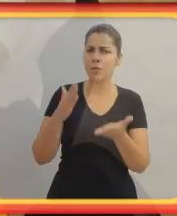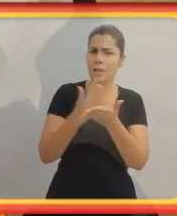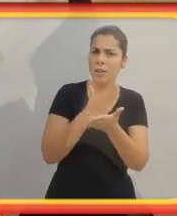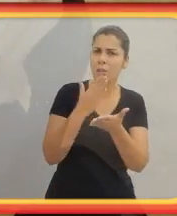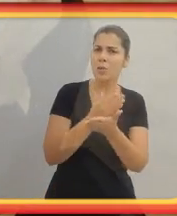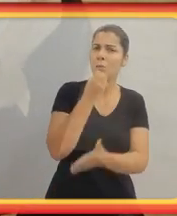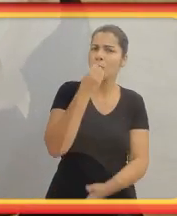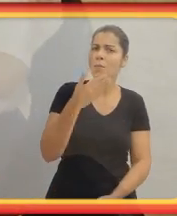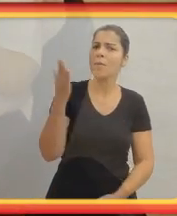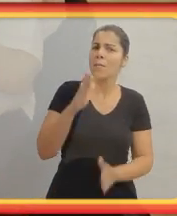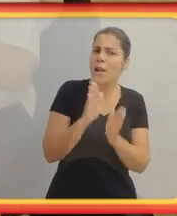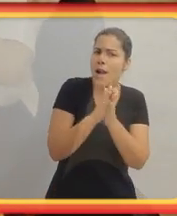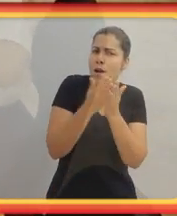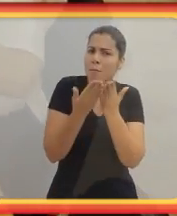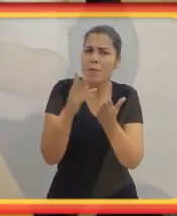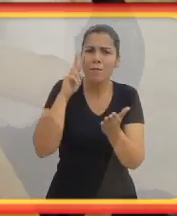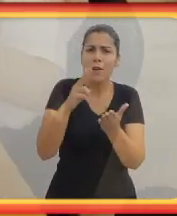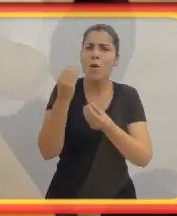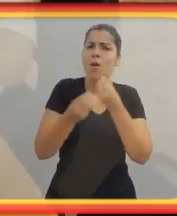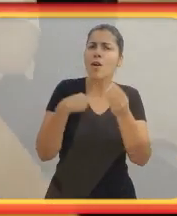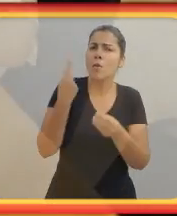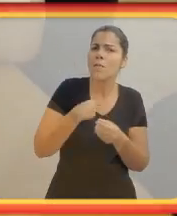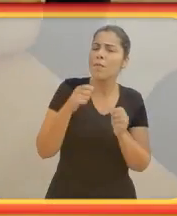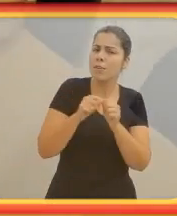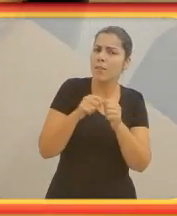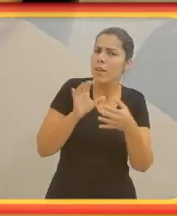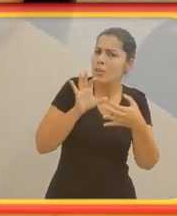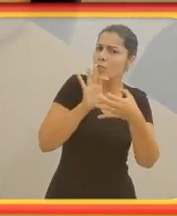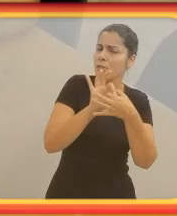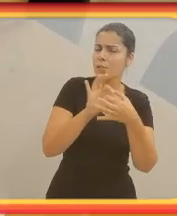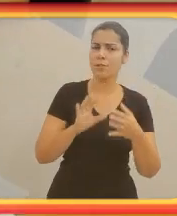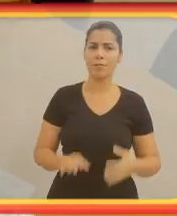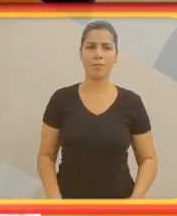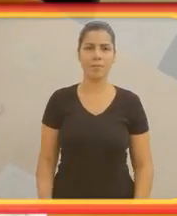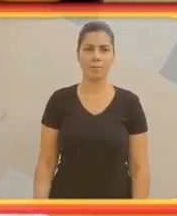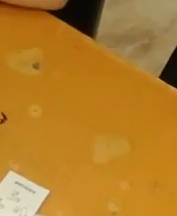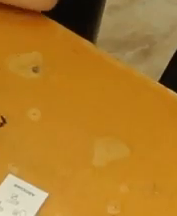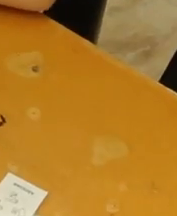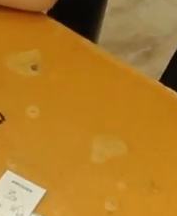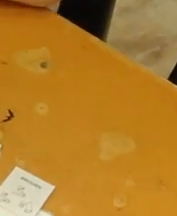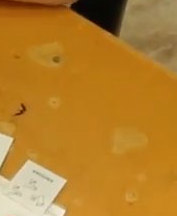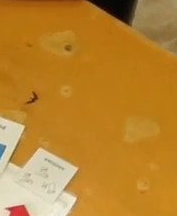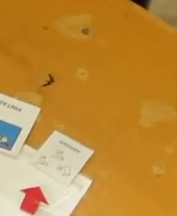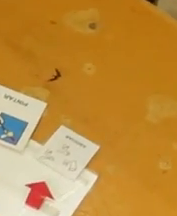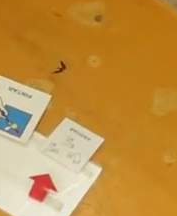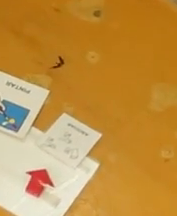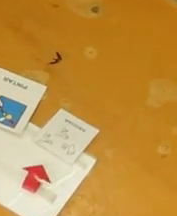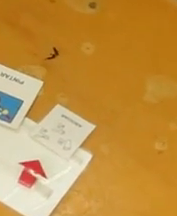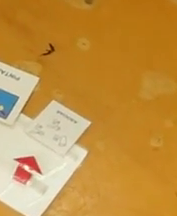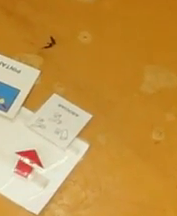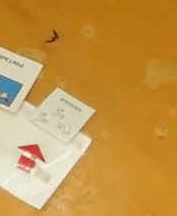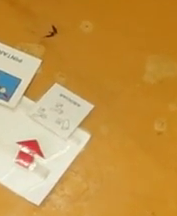No caderno. Muito bem. Vamos abrir. Veja, isso é o que vamos fazer. Associar.